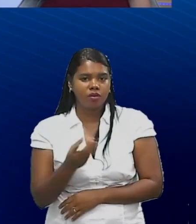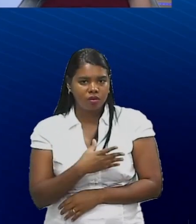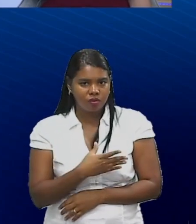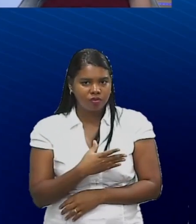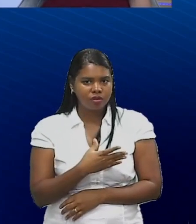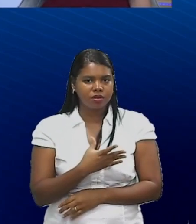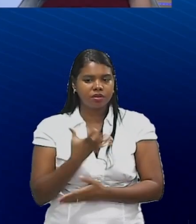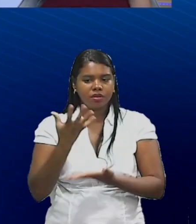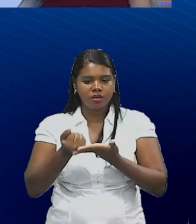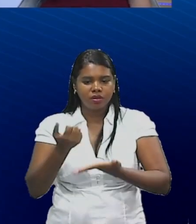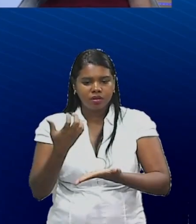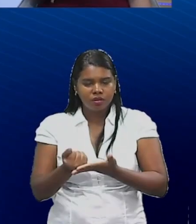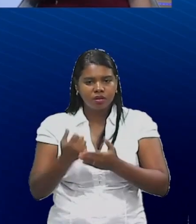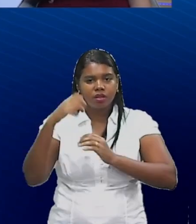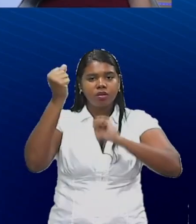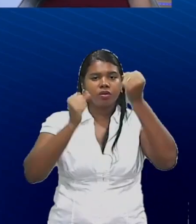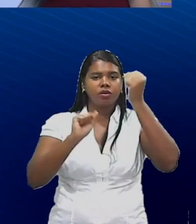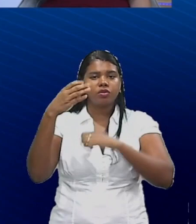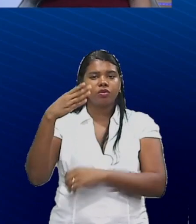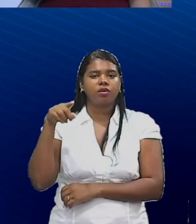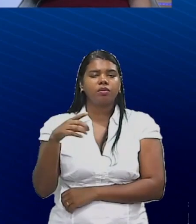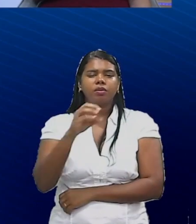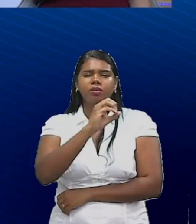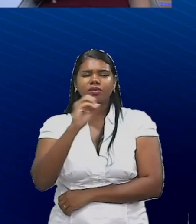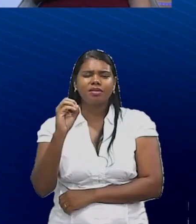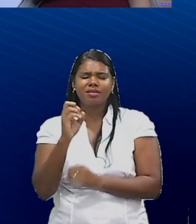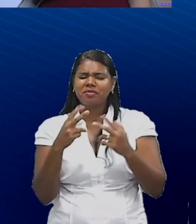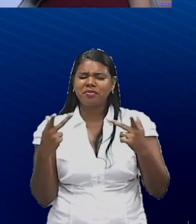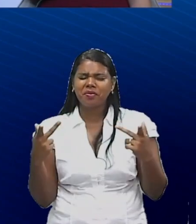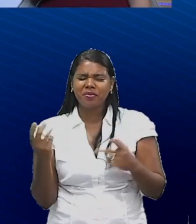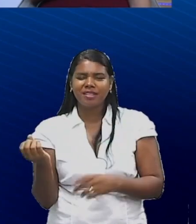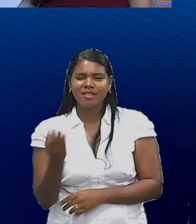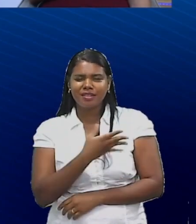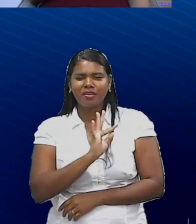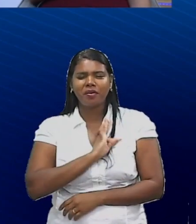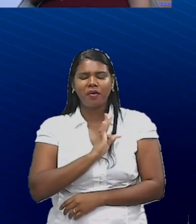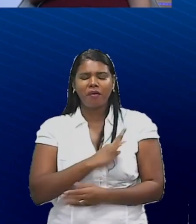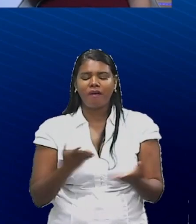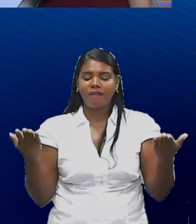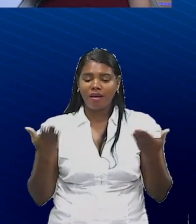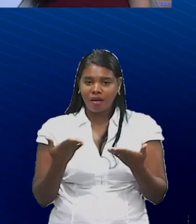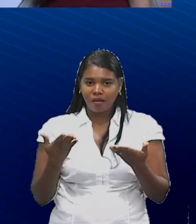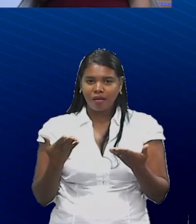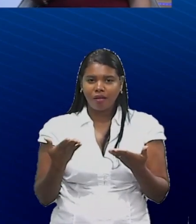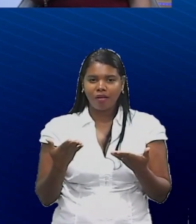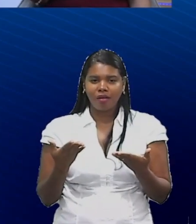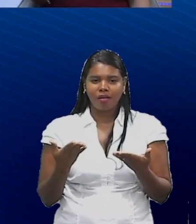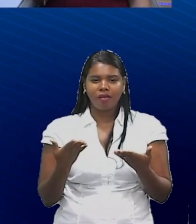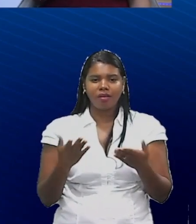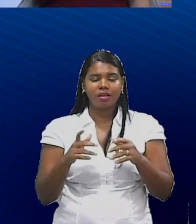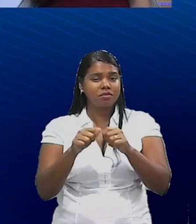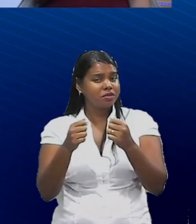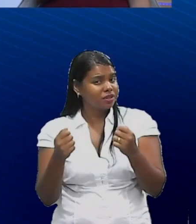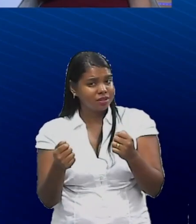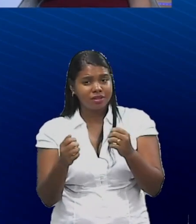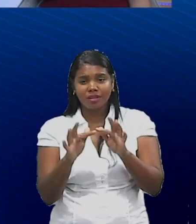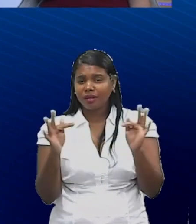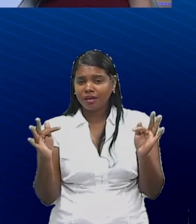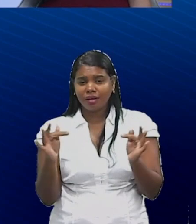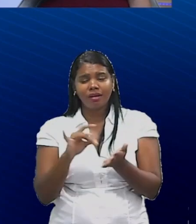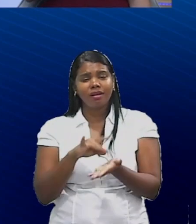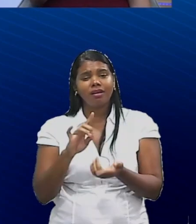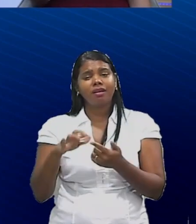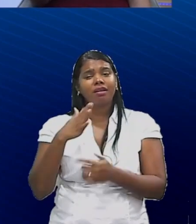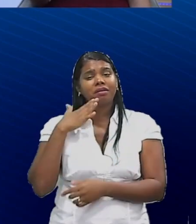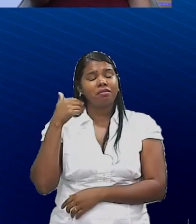aplicativos, com a indústria 4.0, com tanta coisa nova, nós temos agora também quebras de paradigmas. Então, tem vezes que a melhoria